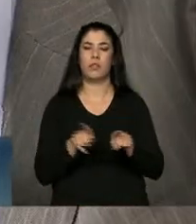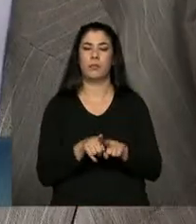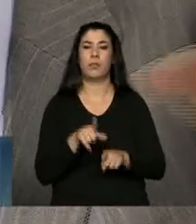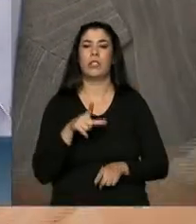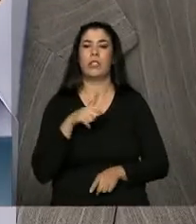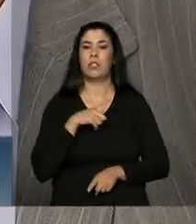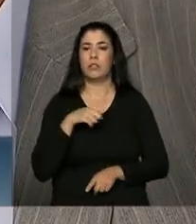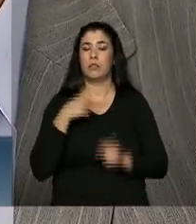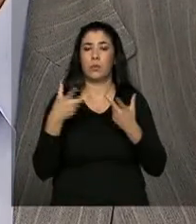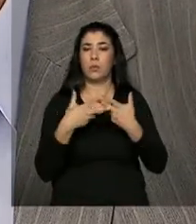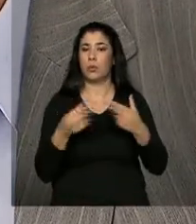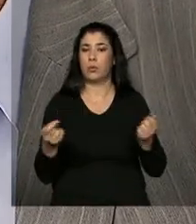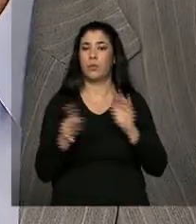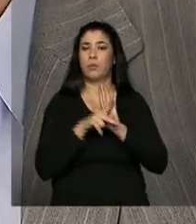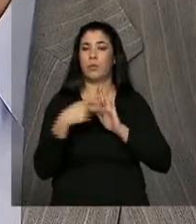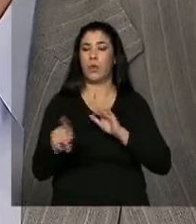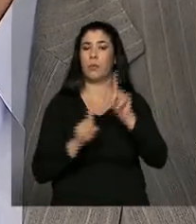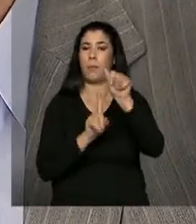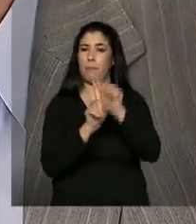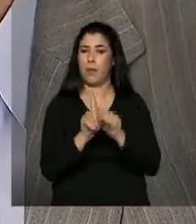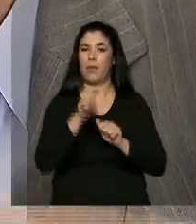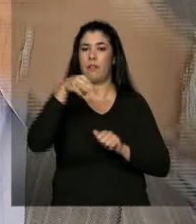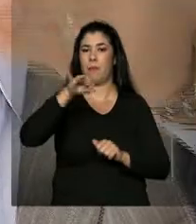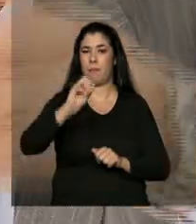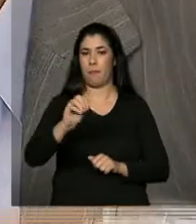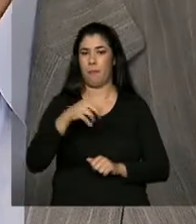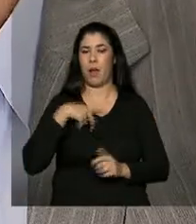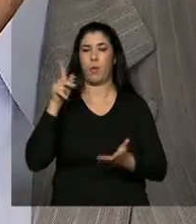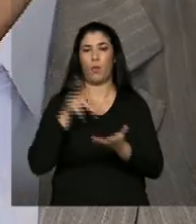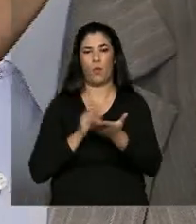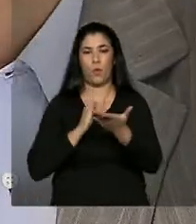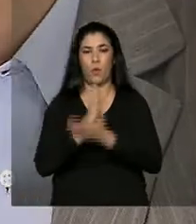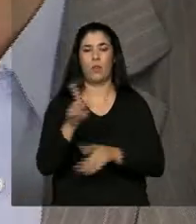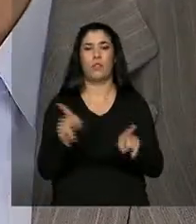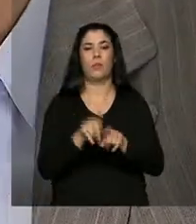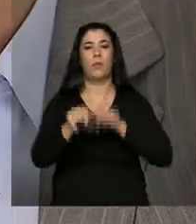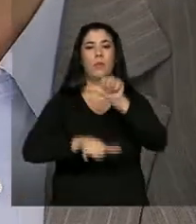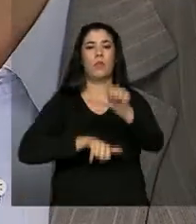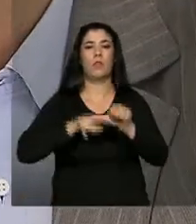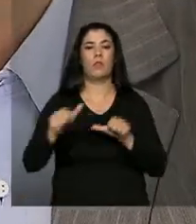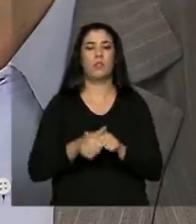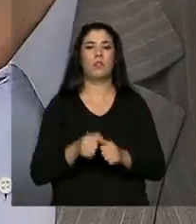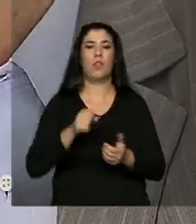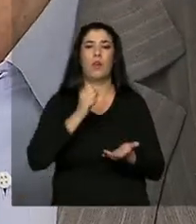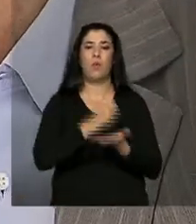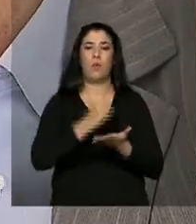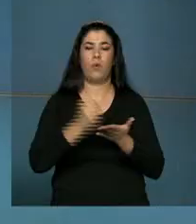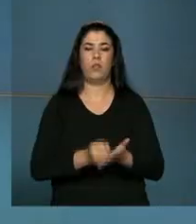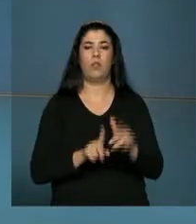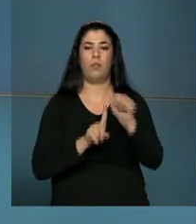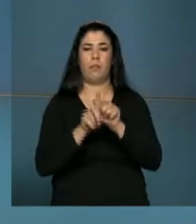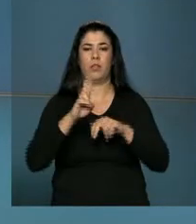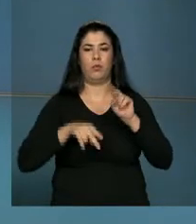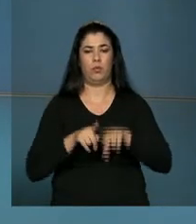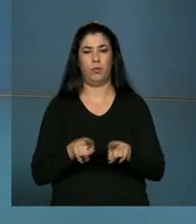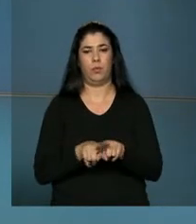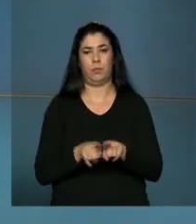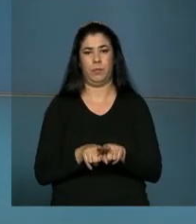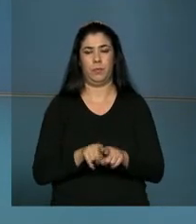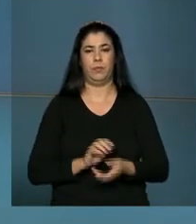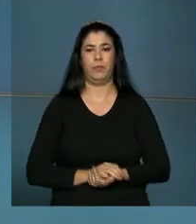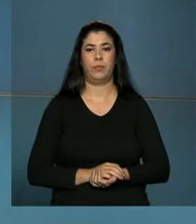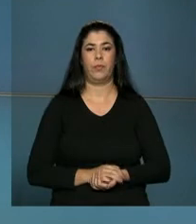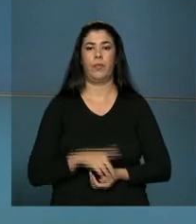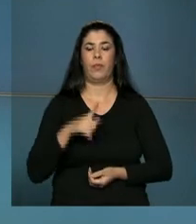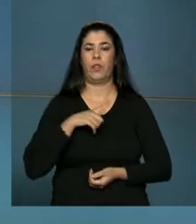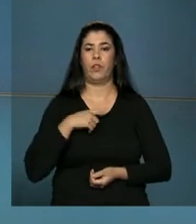ter as condições agora no mês de maio oficializadas para a renovação das concessões no mês de junho sobre o